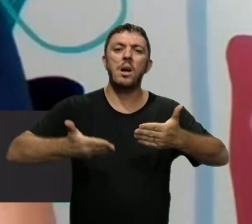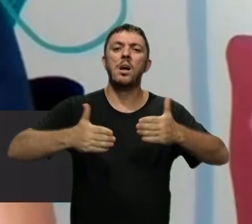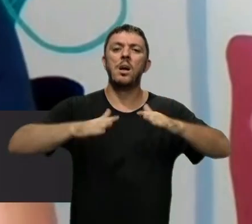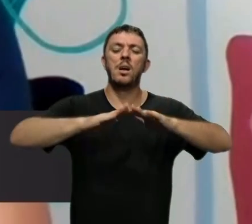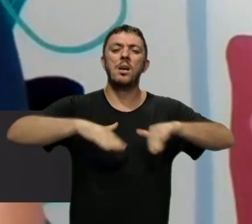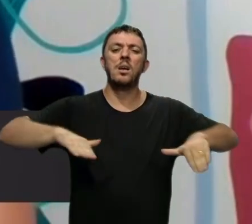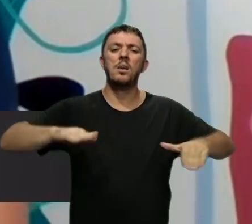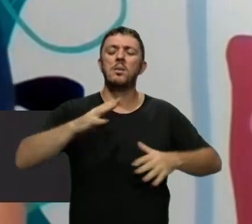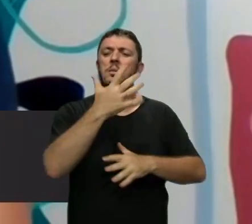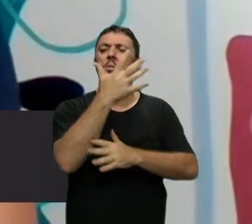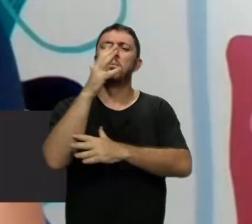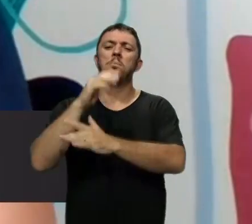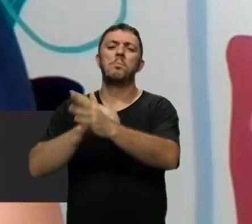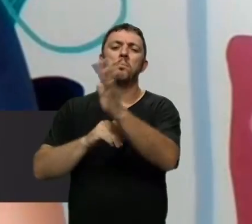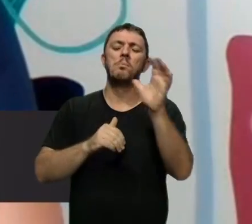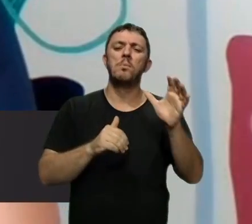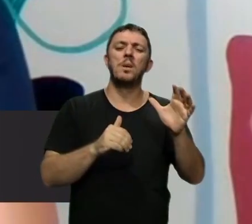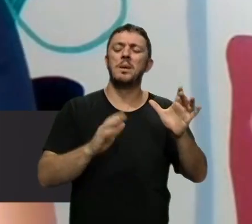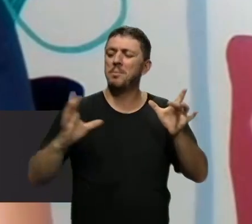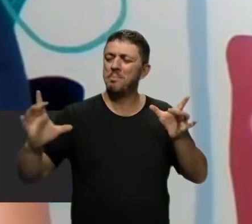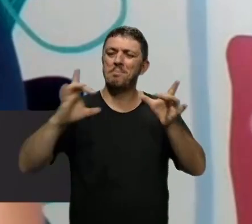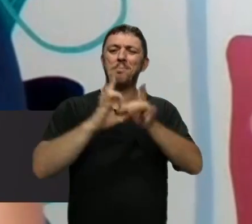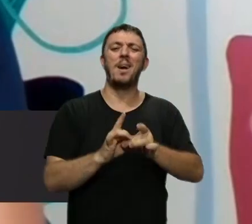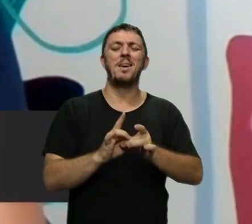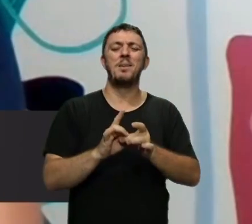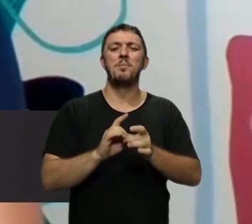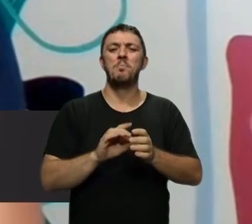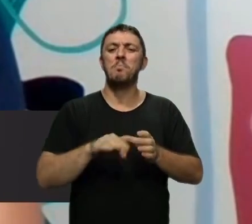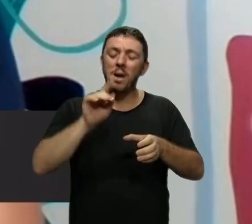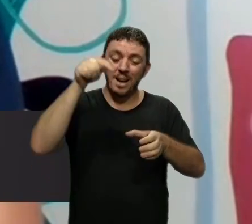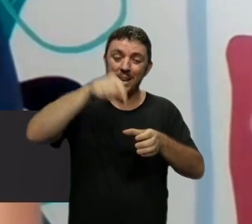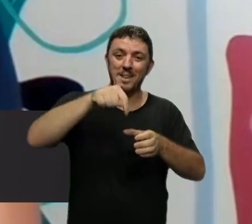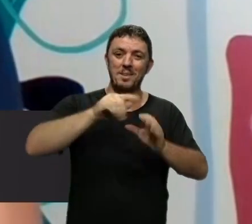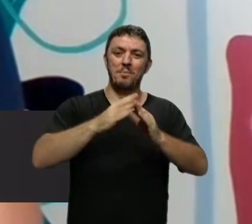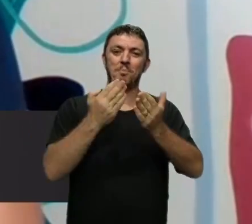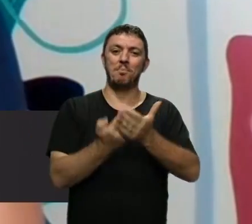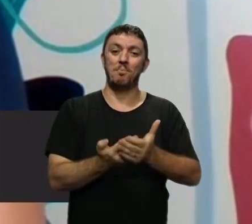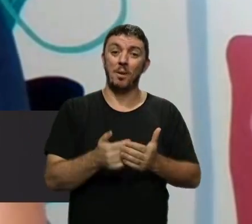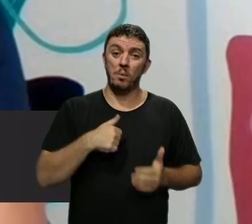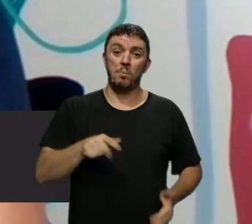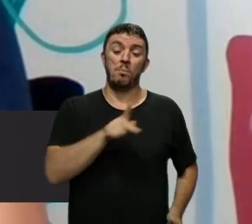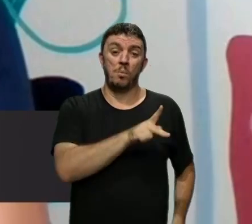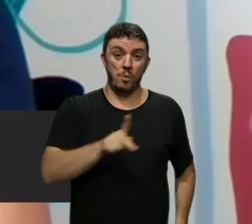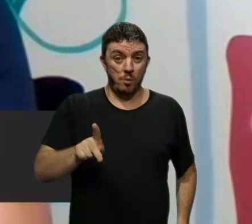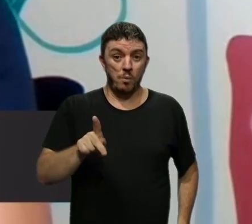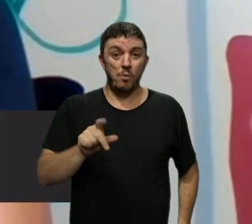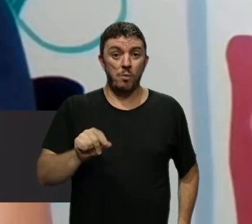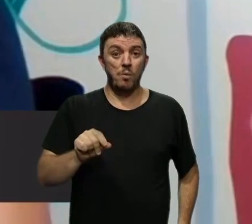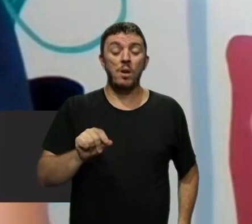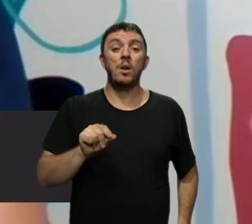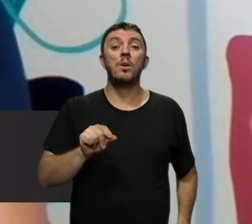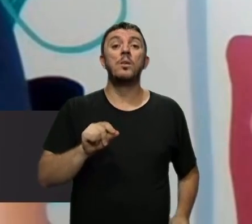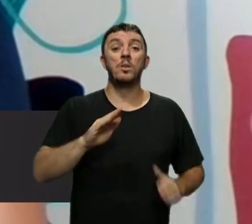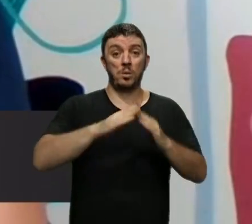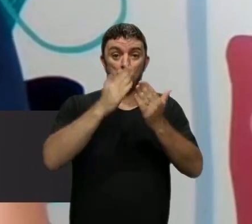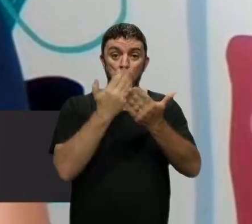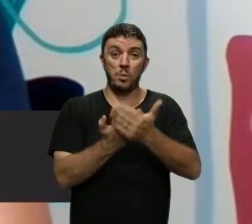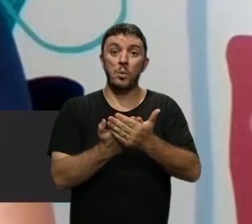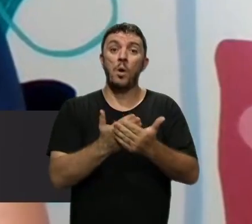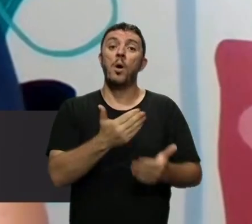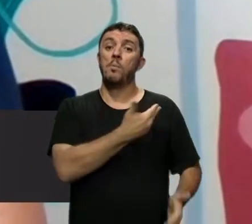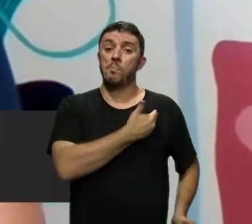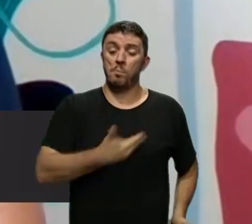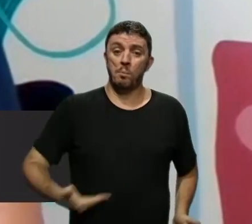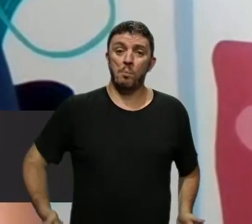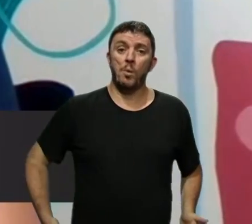acontecer mais nas escolas. Eu sou professora de escola pública, E até então eu estava